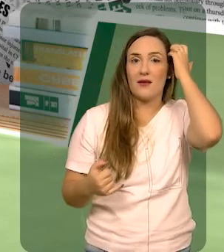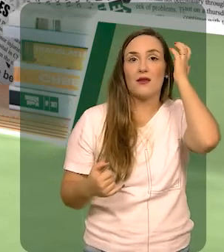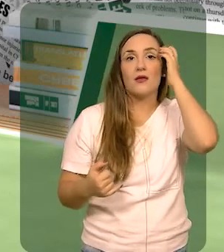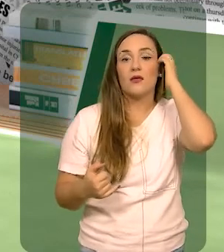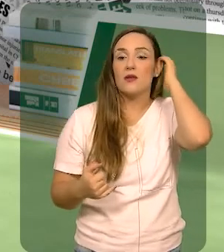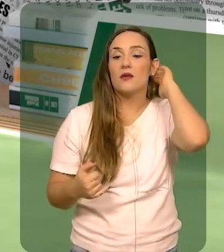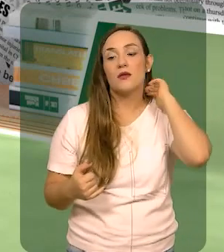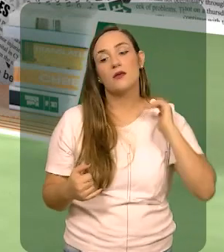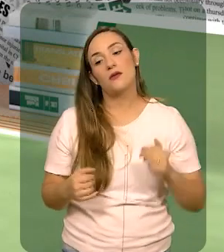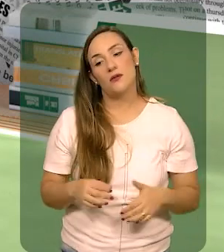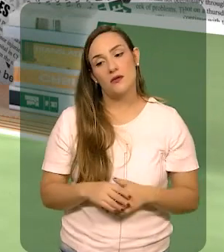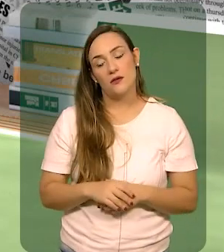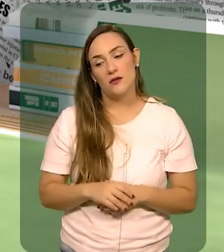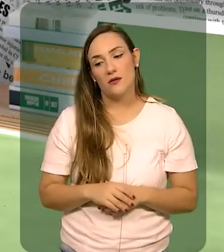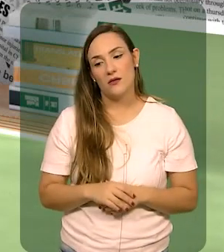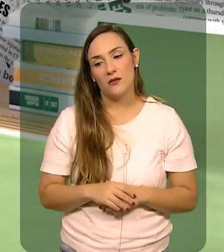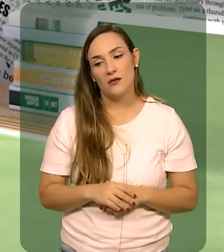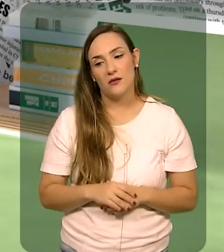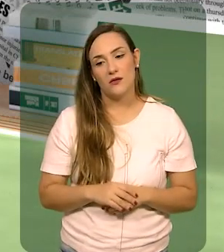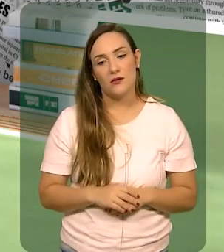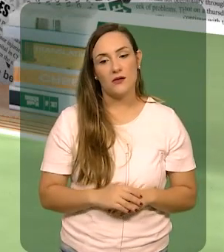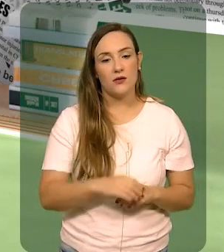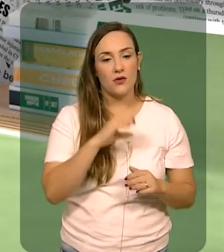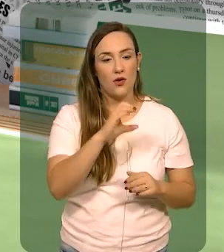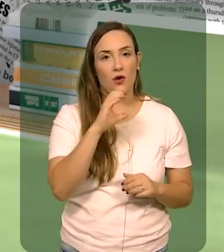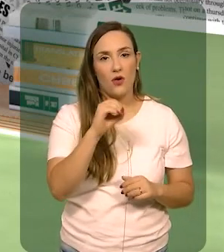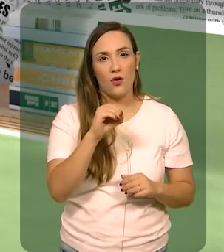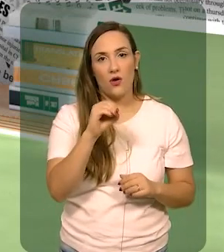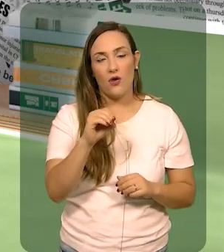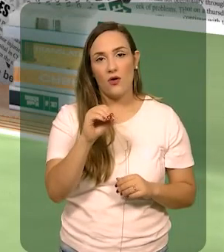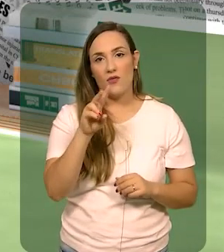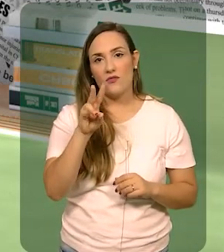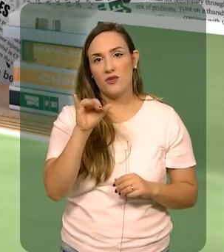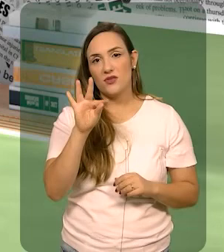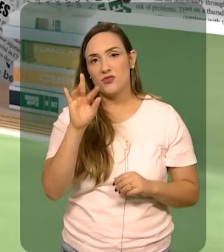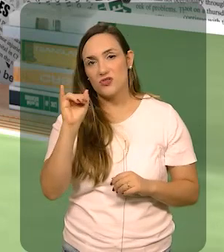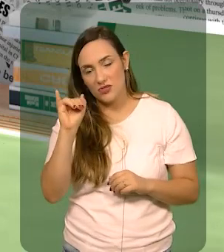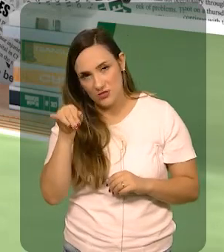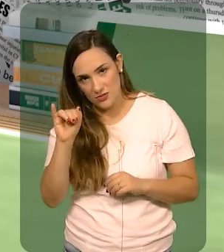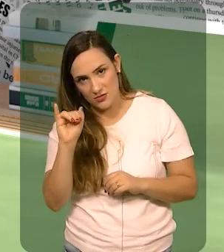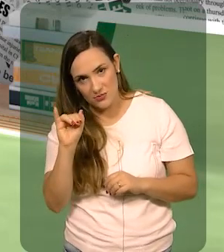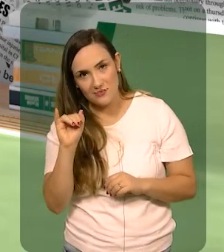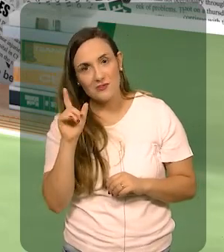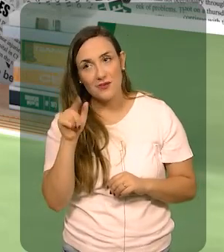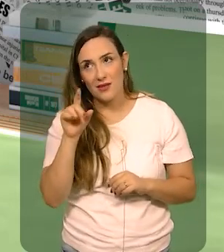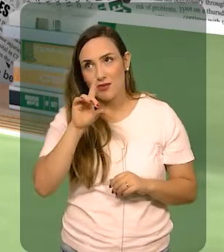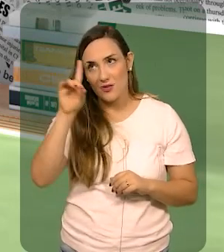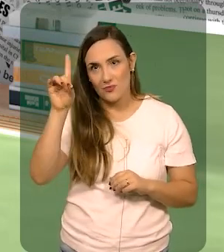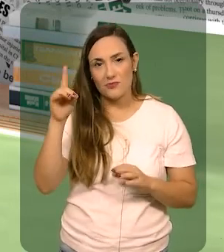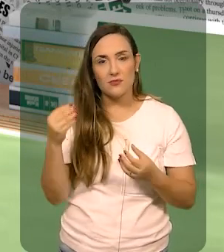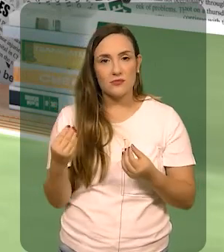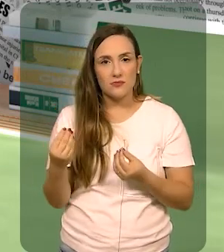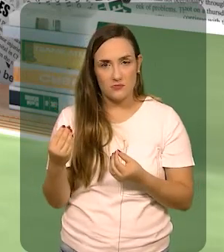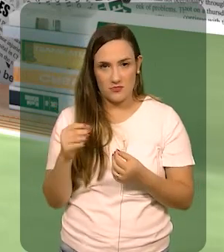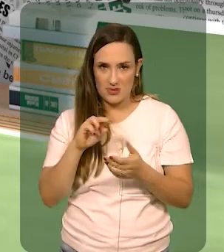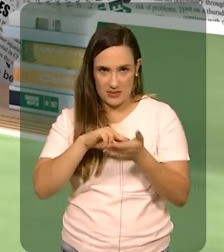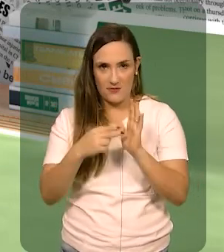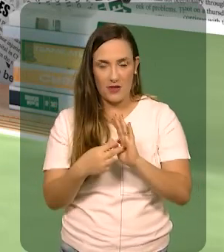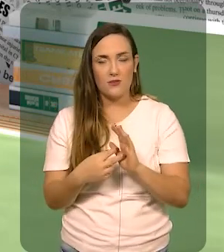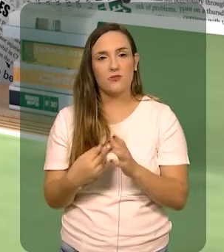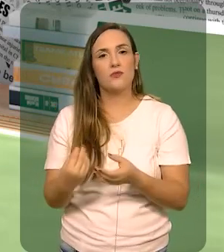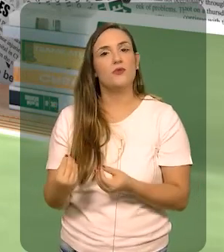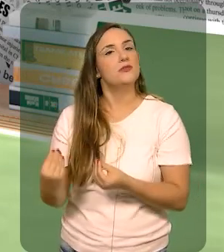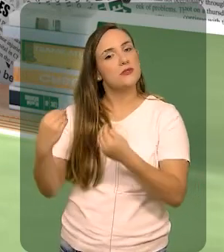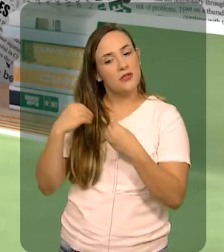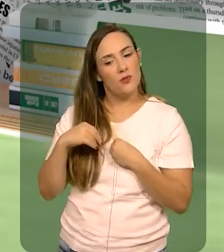que eu acredito muito em Itukovit. Itukovit na nossa língua é Deus, né? Ele sempre abre o caminho na hora certa.